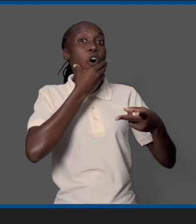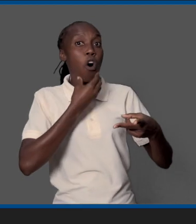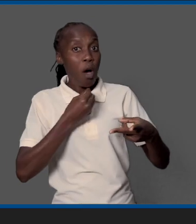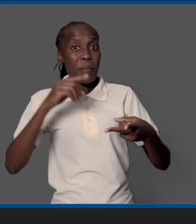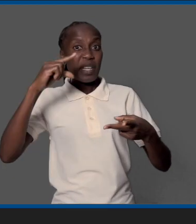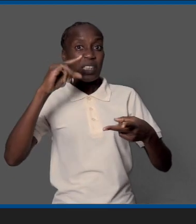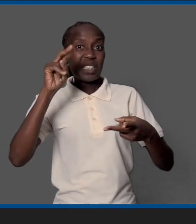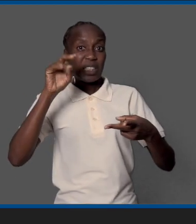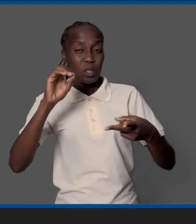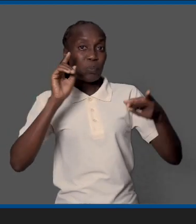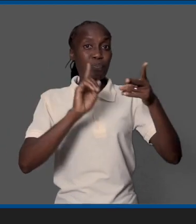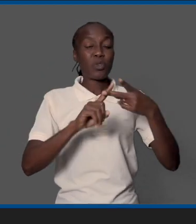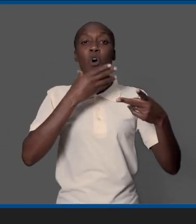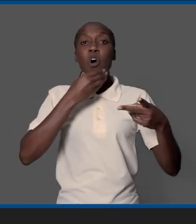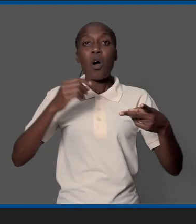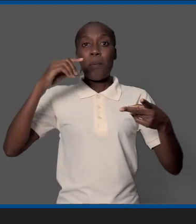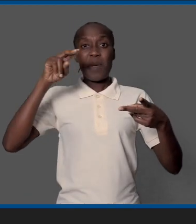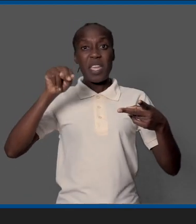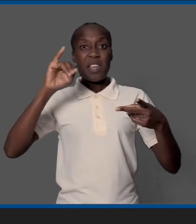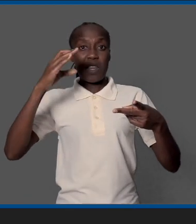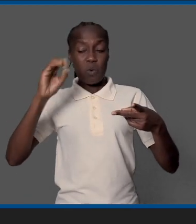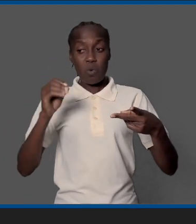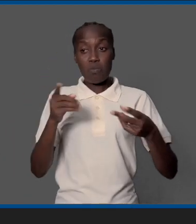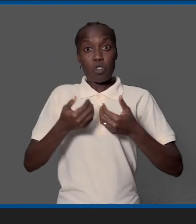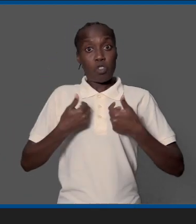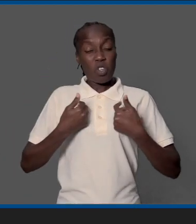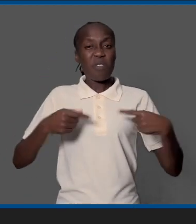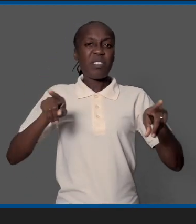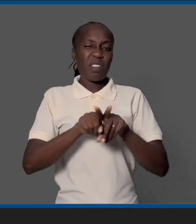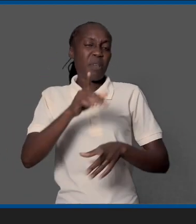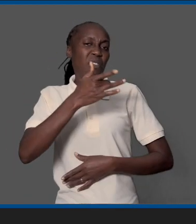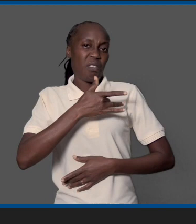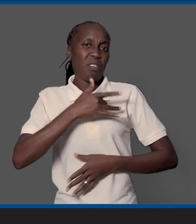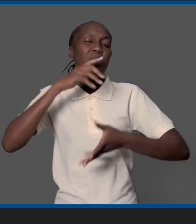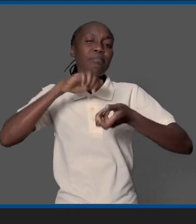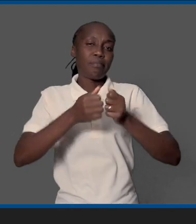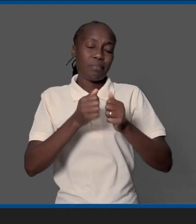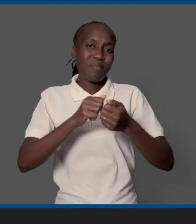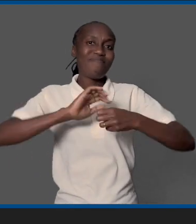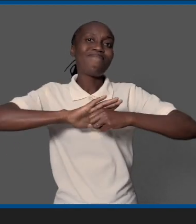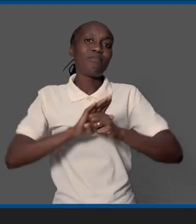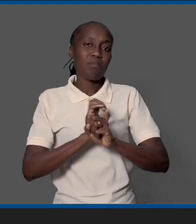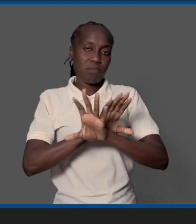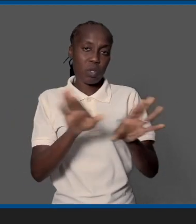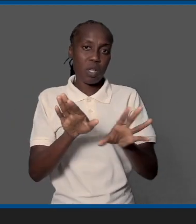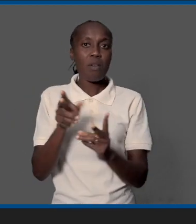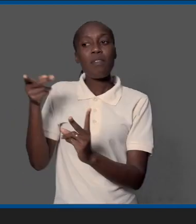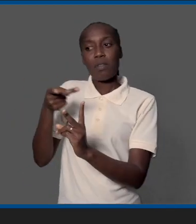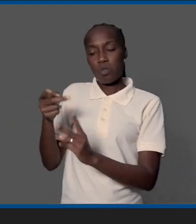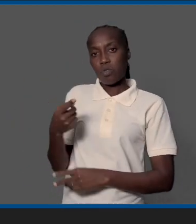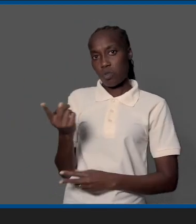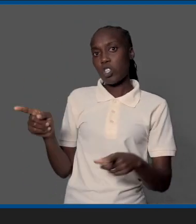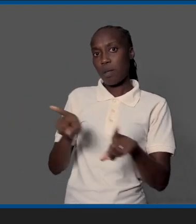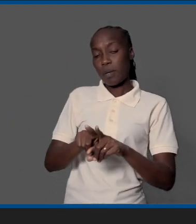pandemia da Covid-19. Depois dessa situação na qual estamos a passar agora, o negócio